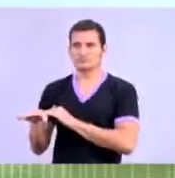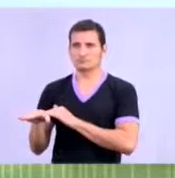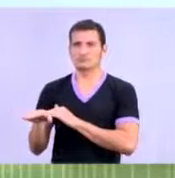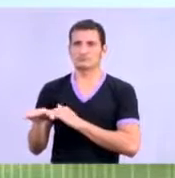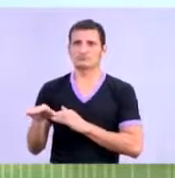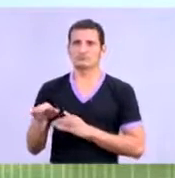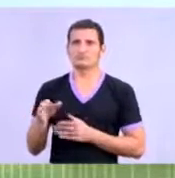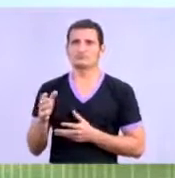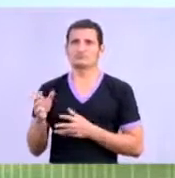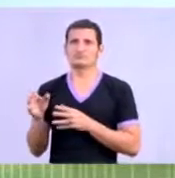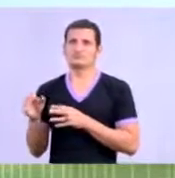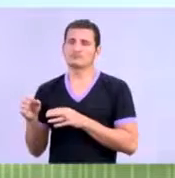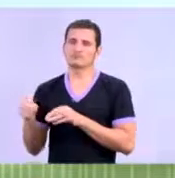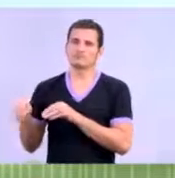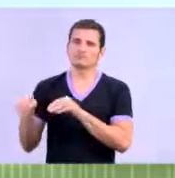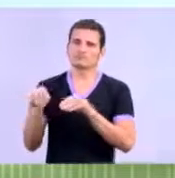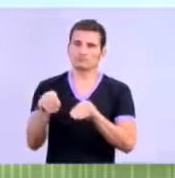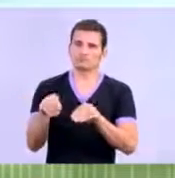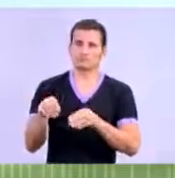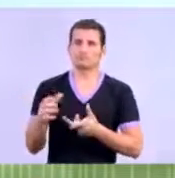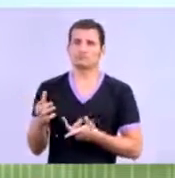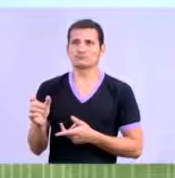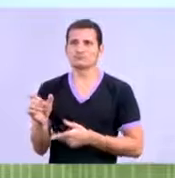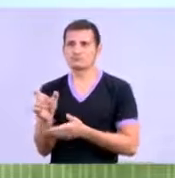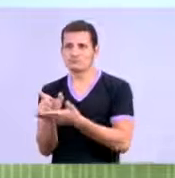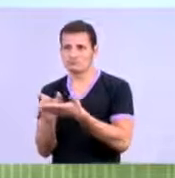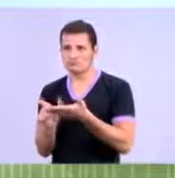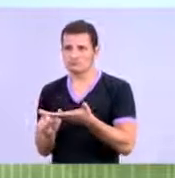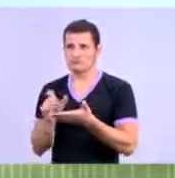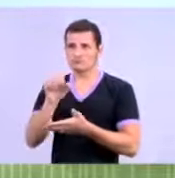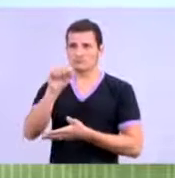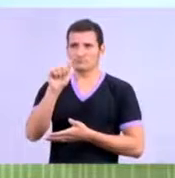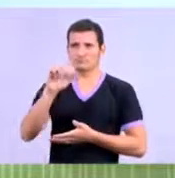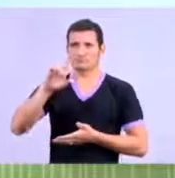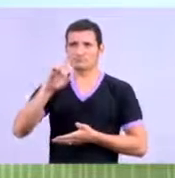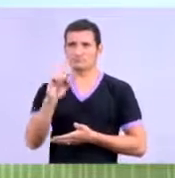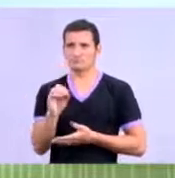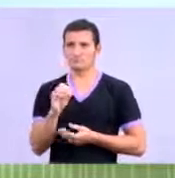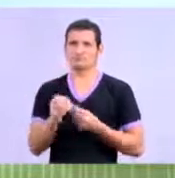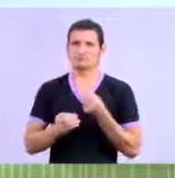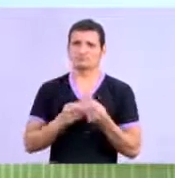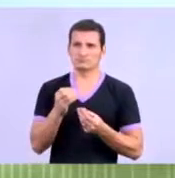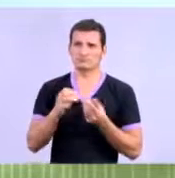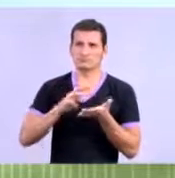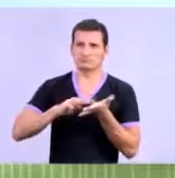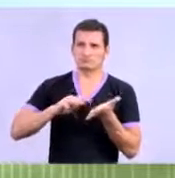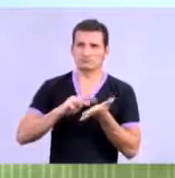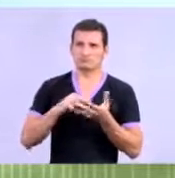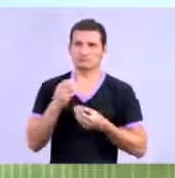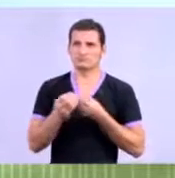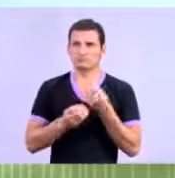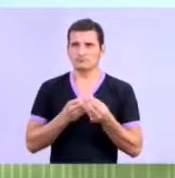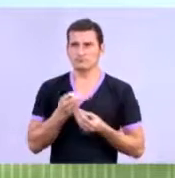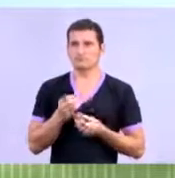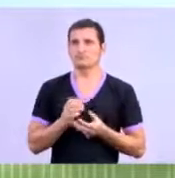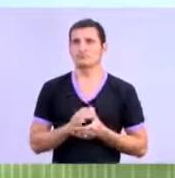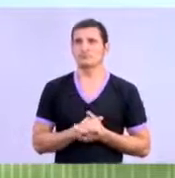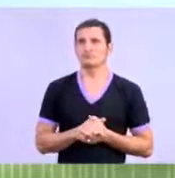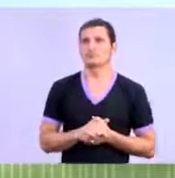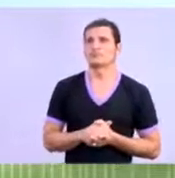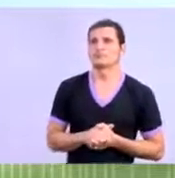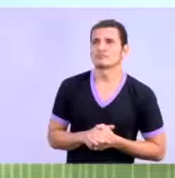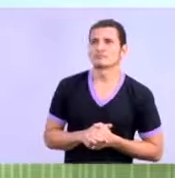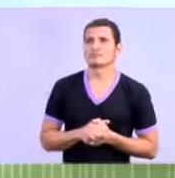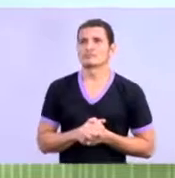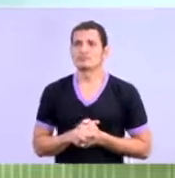corrente, o transferir uma conta corrente, o tirar saldo de uma conta corrente? Como é que a gente vai definir esses métodos, esses comportamentos? E é